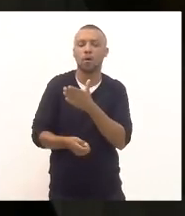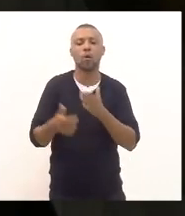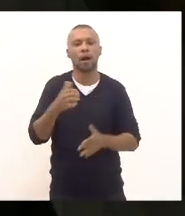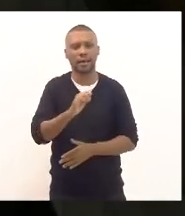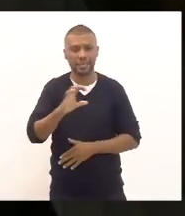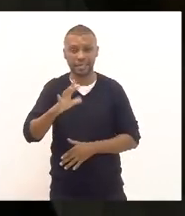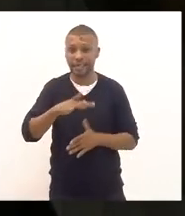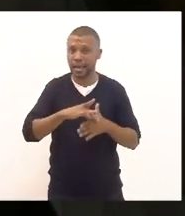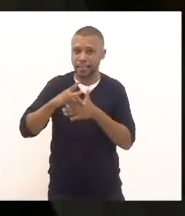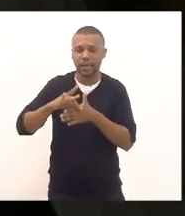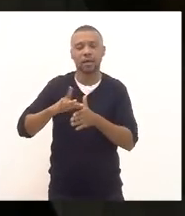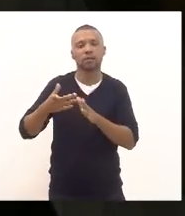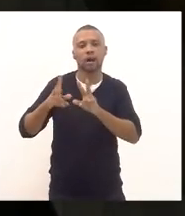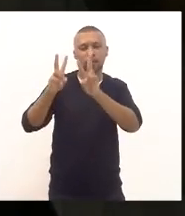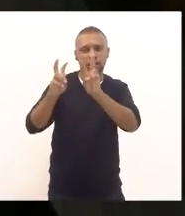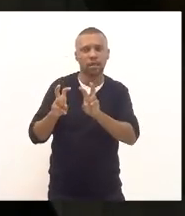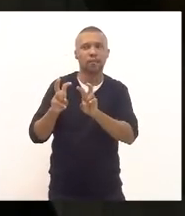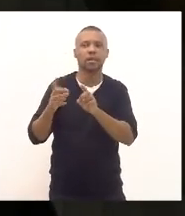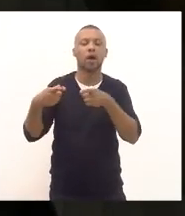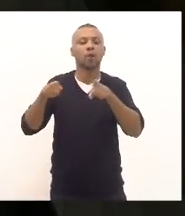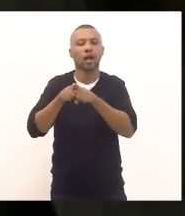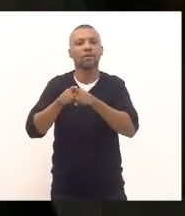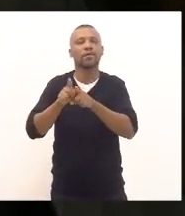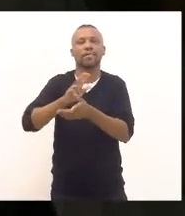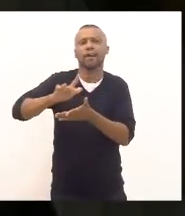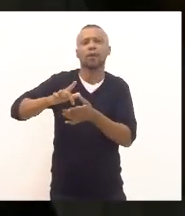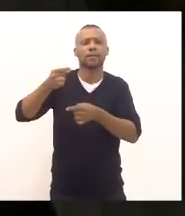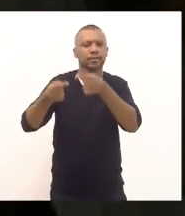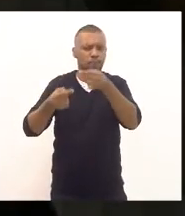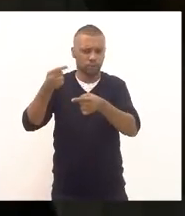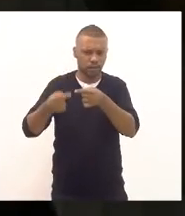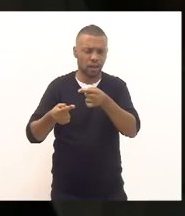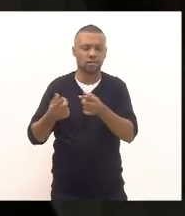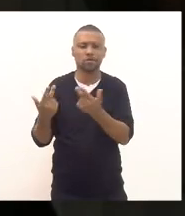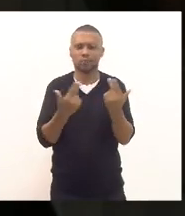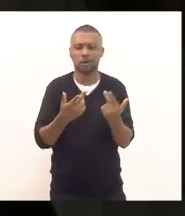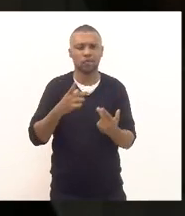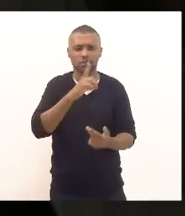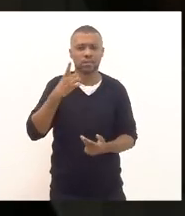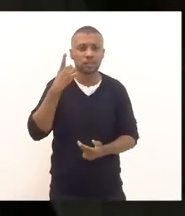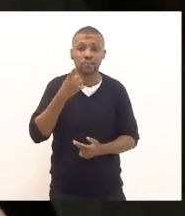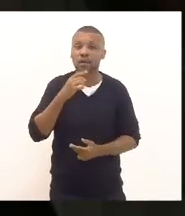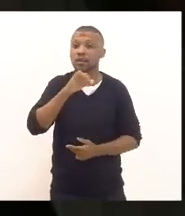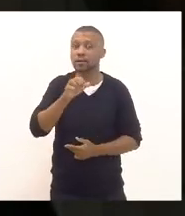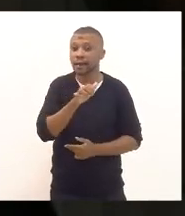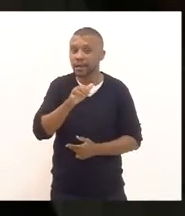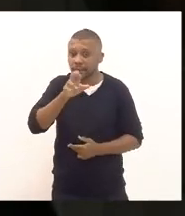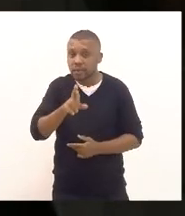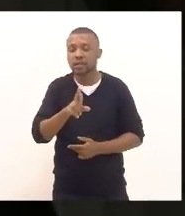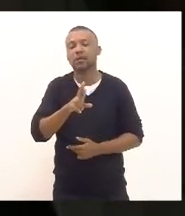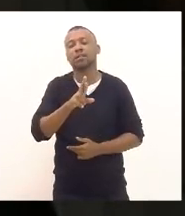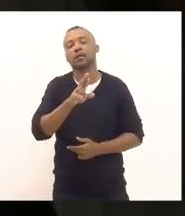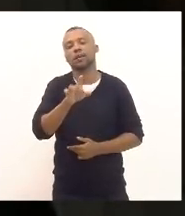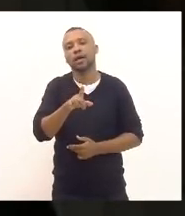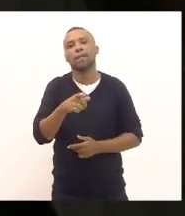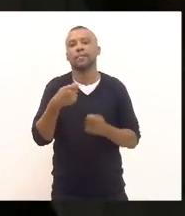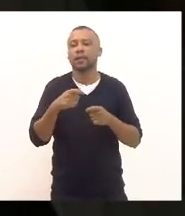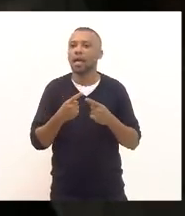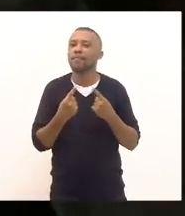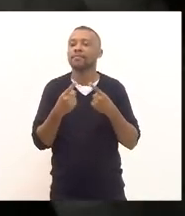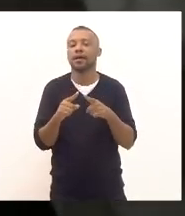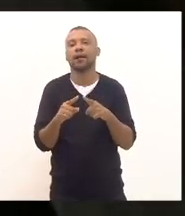da casa está liderando essa falta ao lado de várias etapas deputados destacam que o Jair Bittencourt O que é preciso enfrentar esta verdadeira aberração